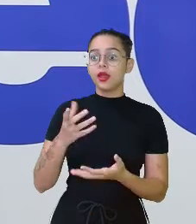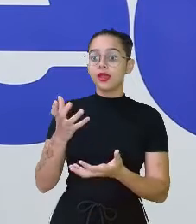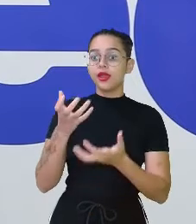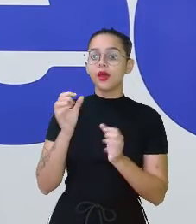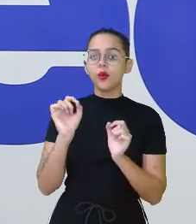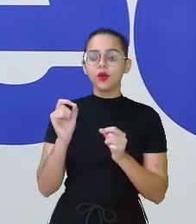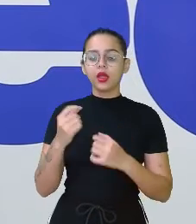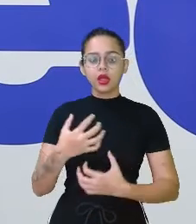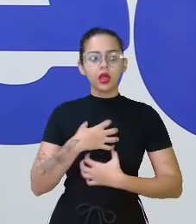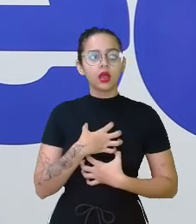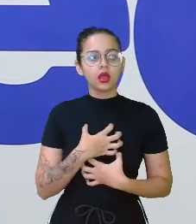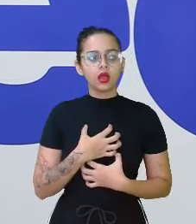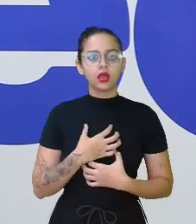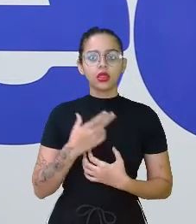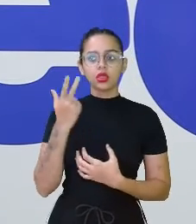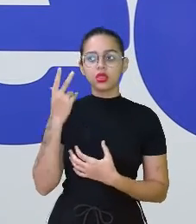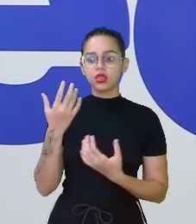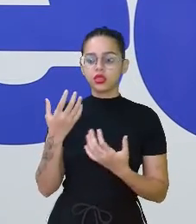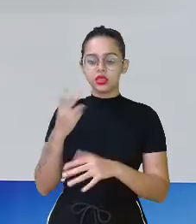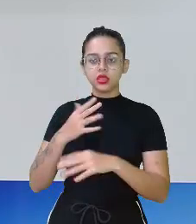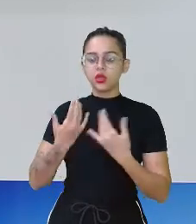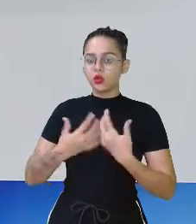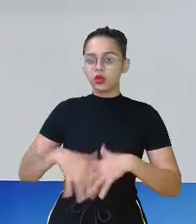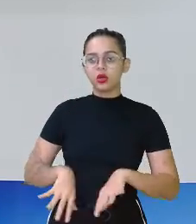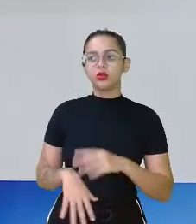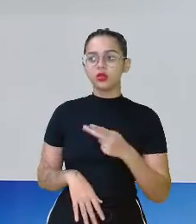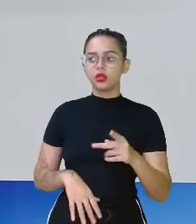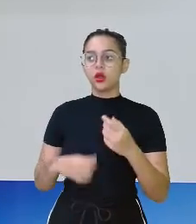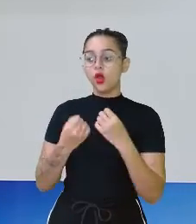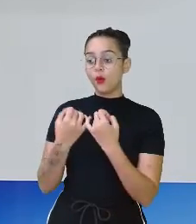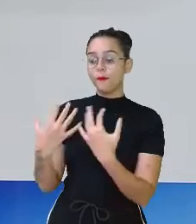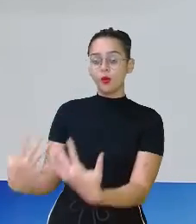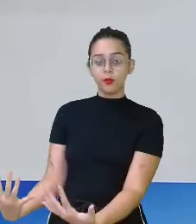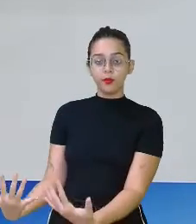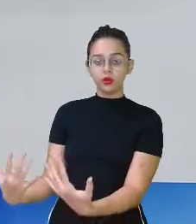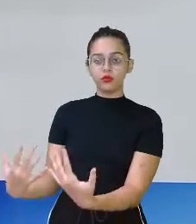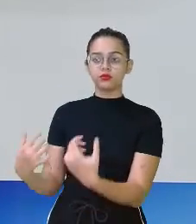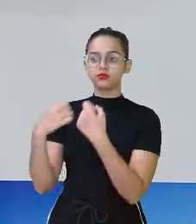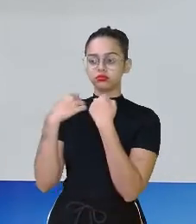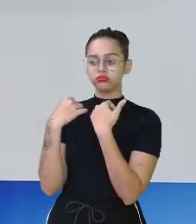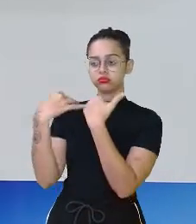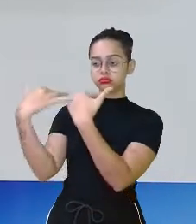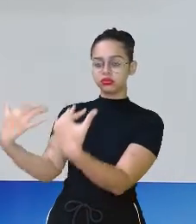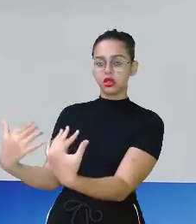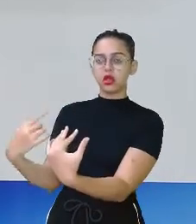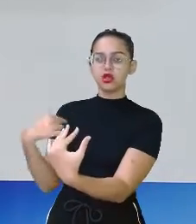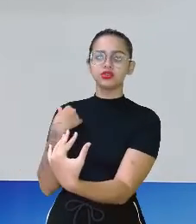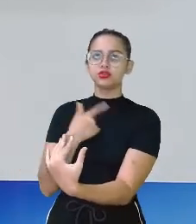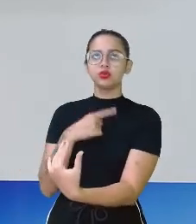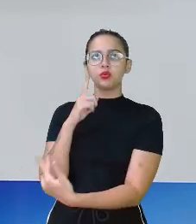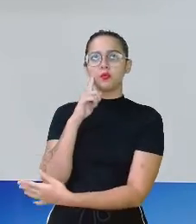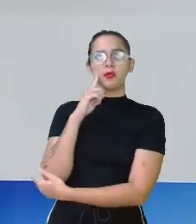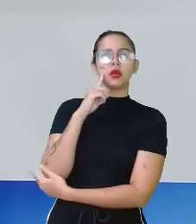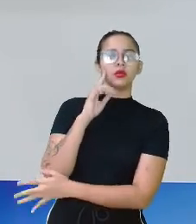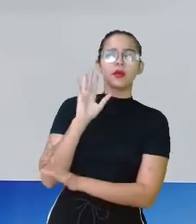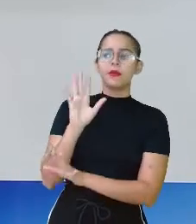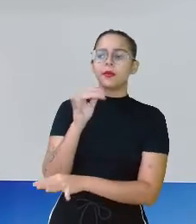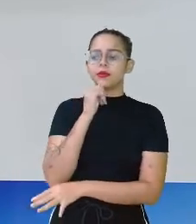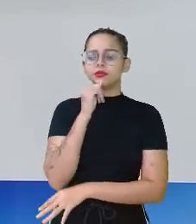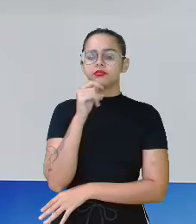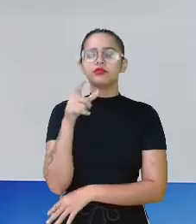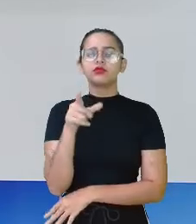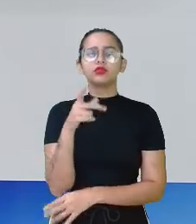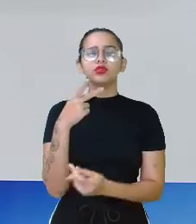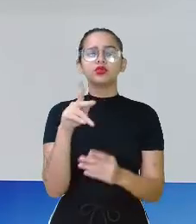reação Exatamente. genuína do público. O público, a gente não pensa muito sobre isso, Gini, mas veja, quando você está na sua